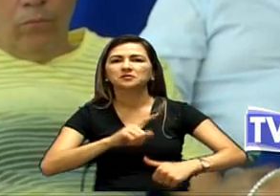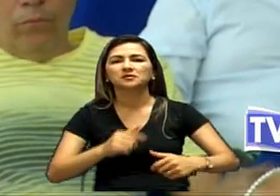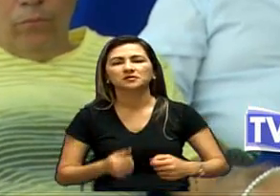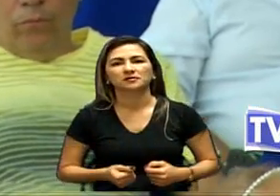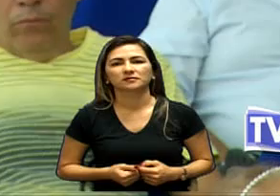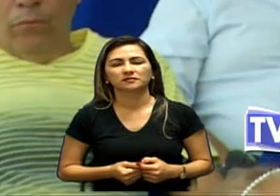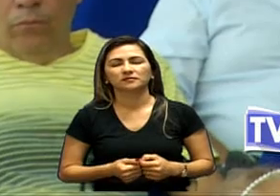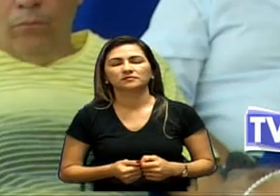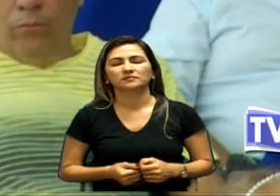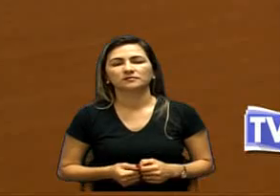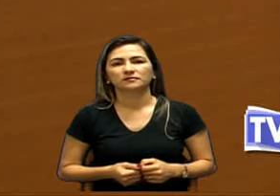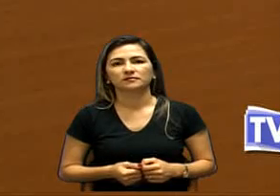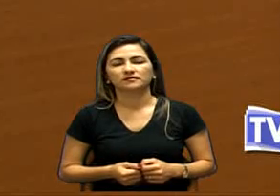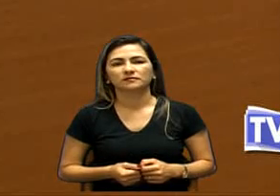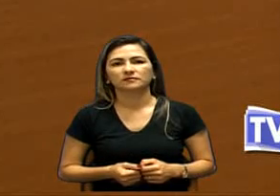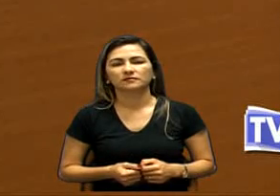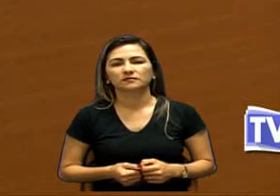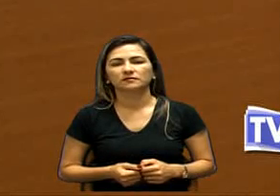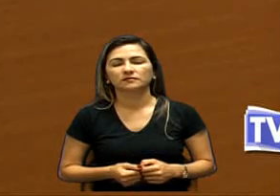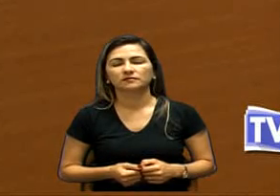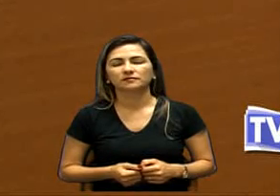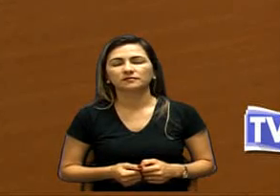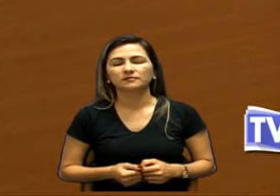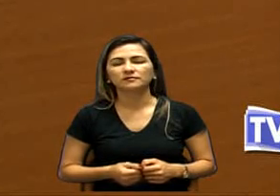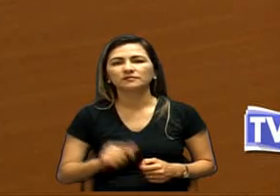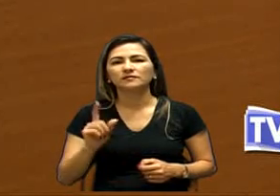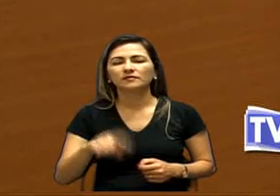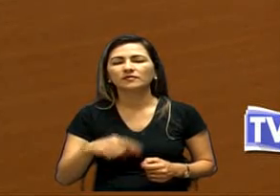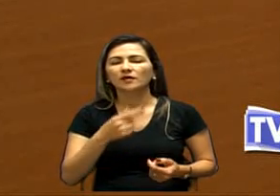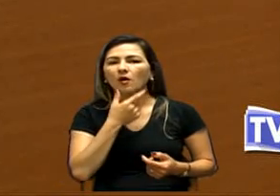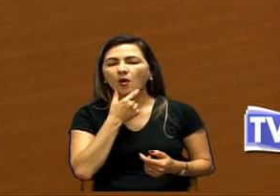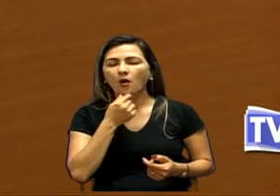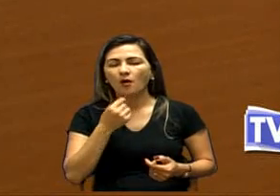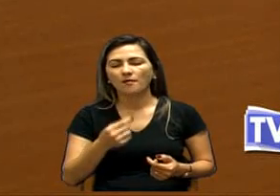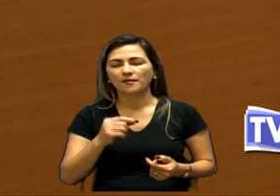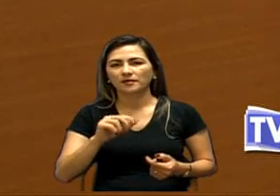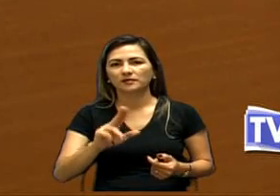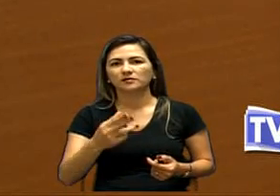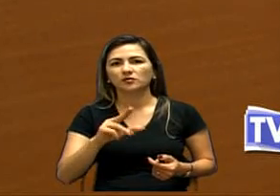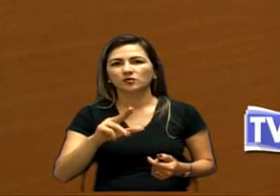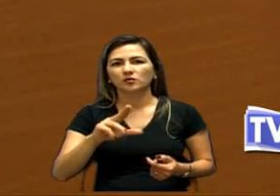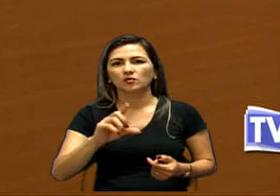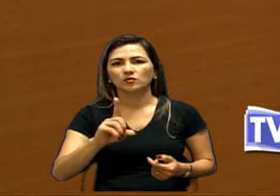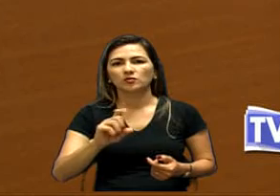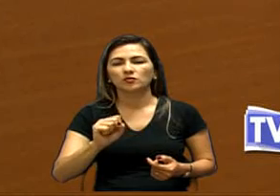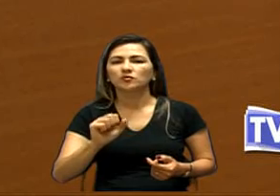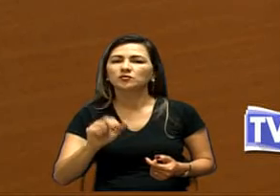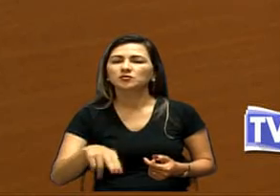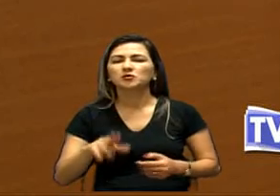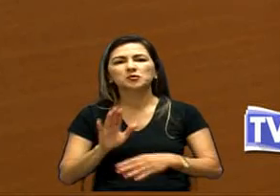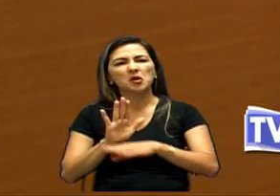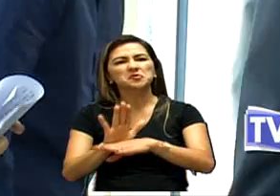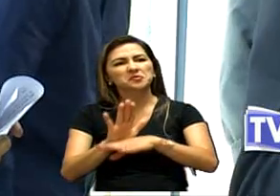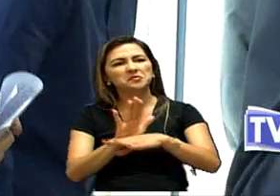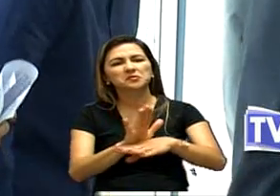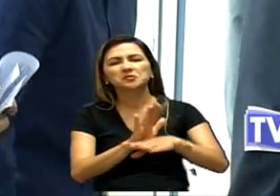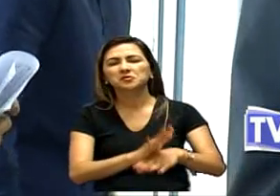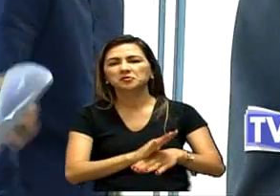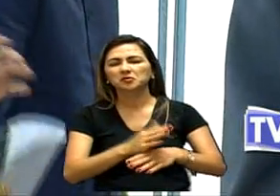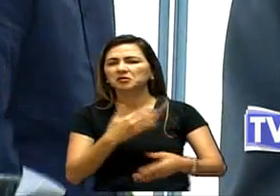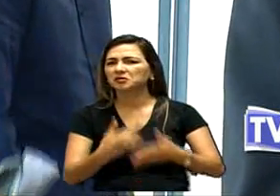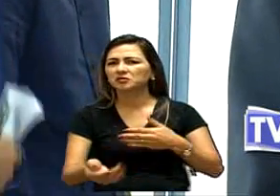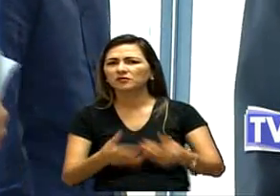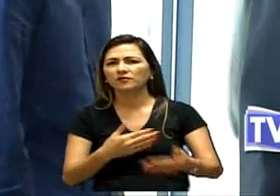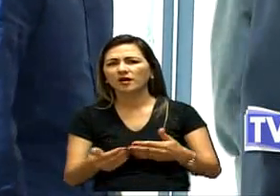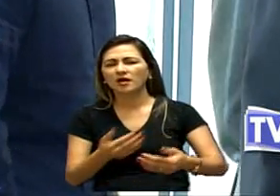realiza um belo trabalho de resgatar vida, resgatar autoestima daqueles que têm algum membro amputado. Nós estamos trabalhando,